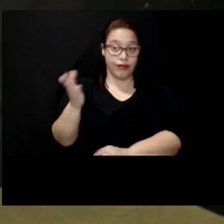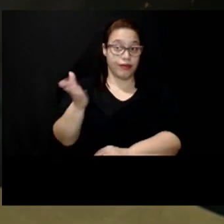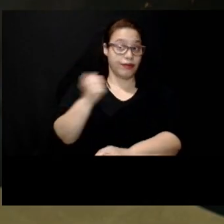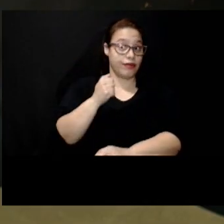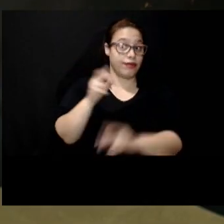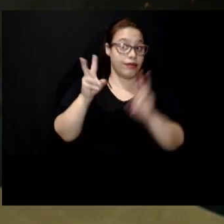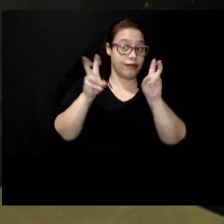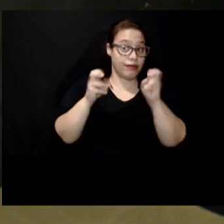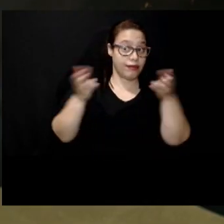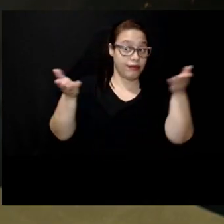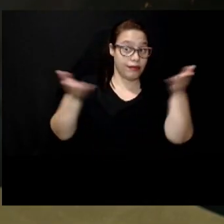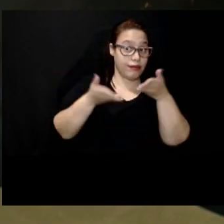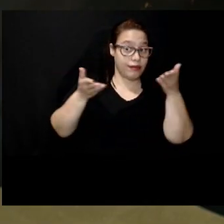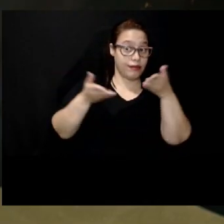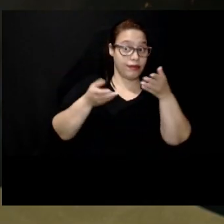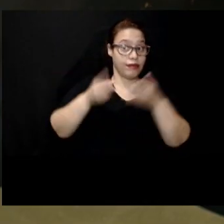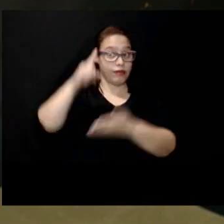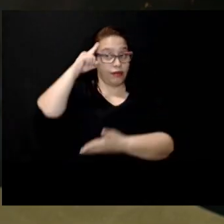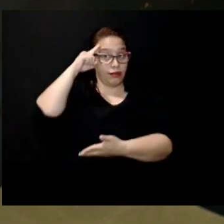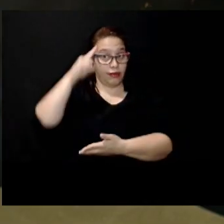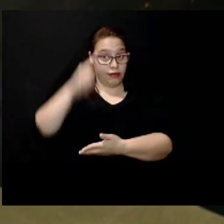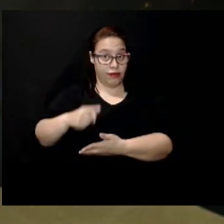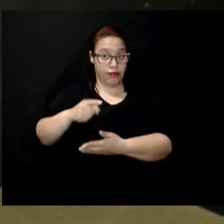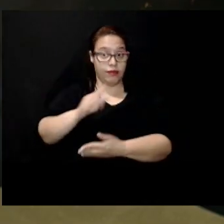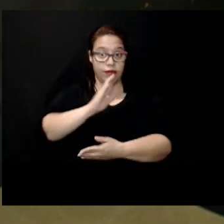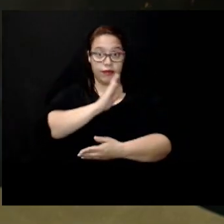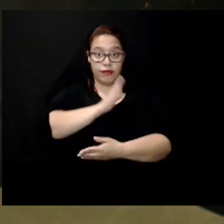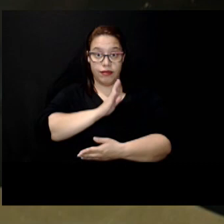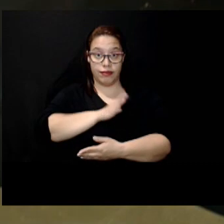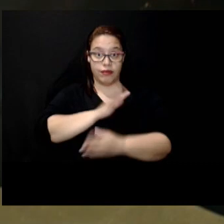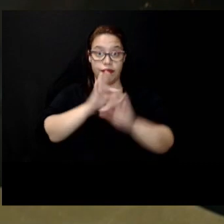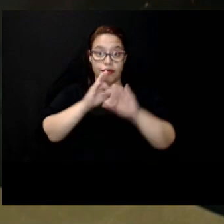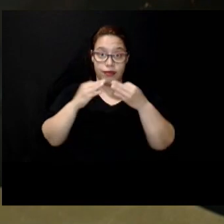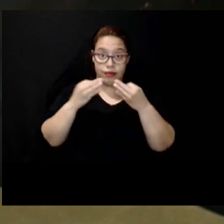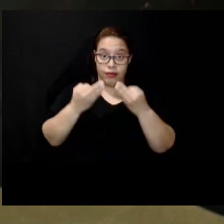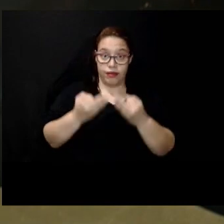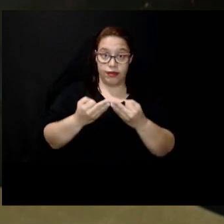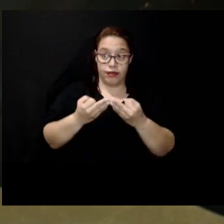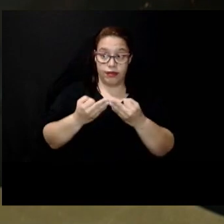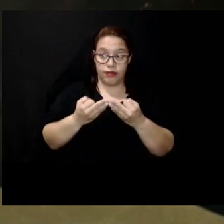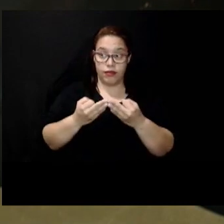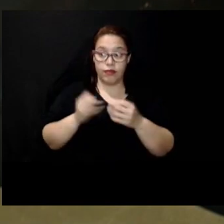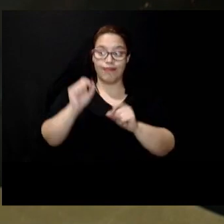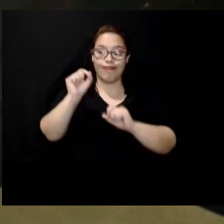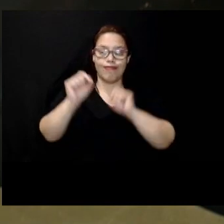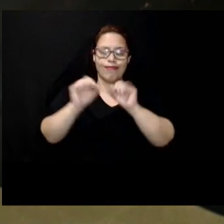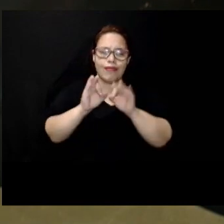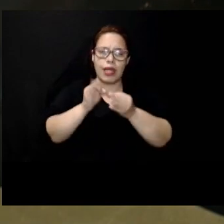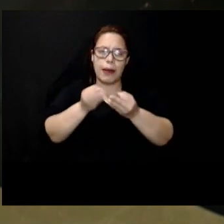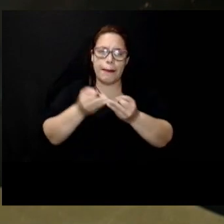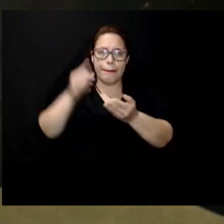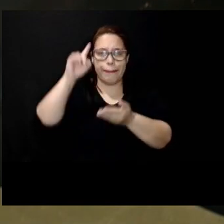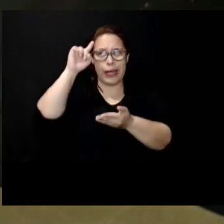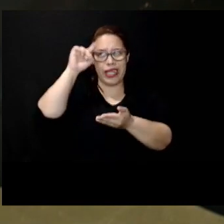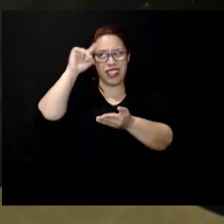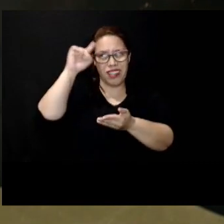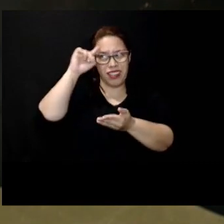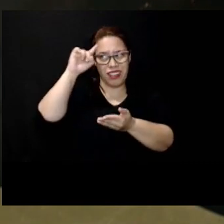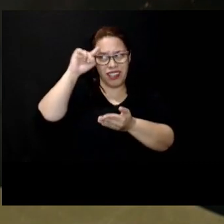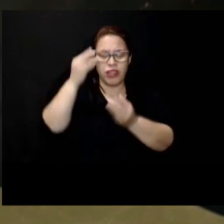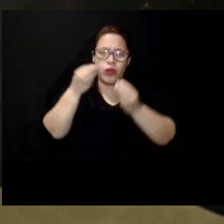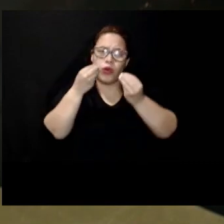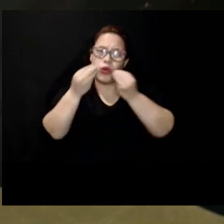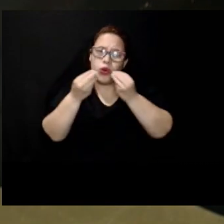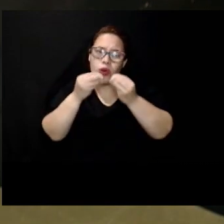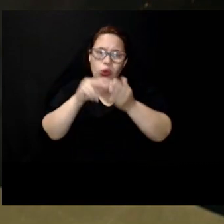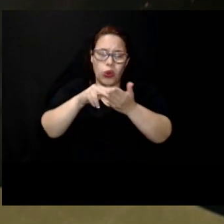vai direto ao coração aí de muitas famílias, situações simples do dia a dia, como uma queda, um susto,